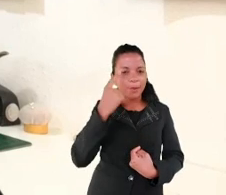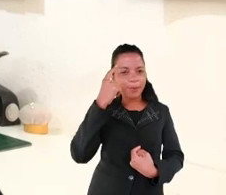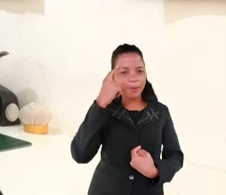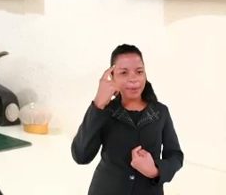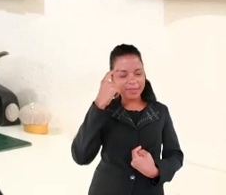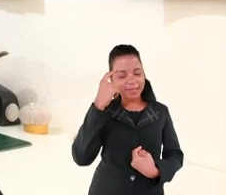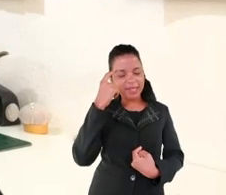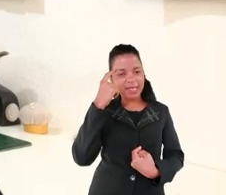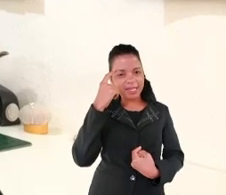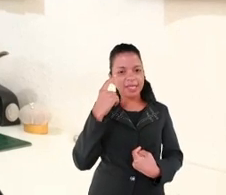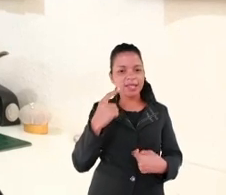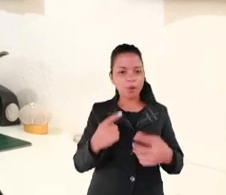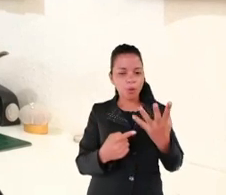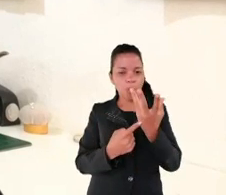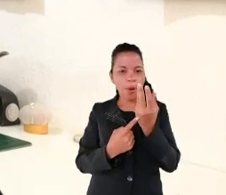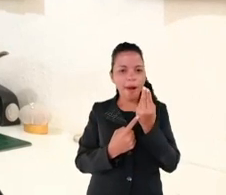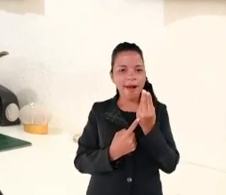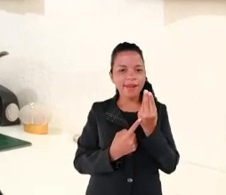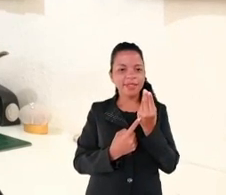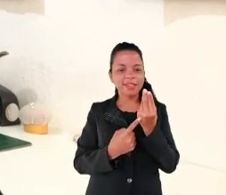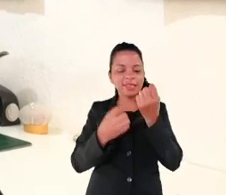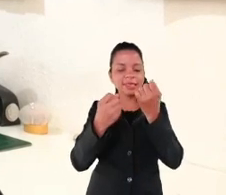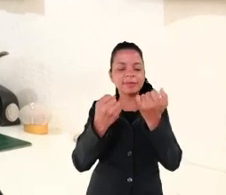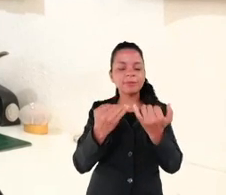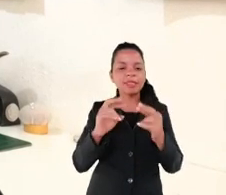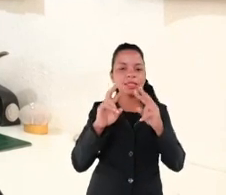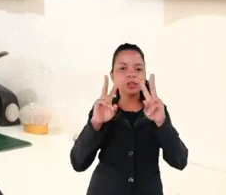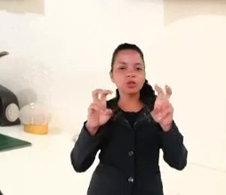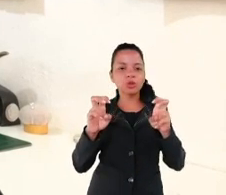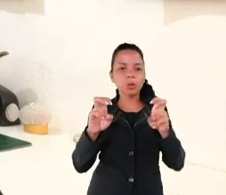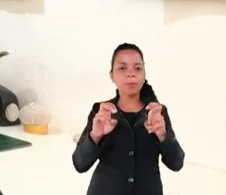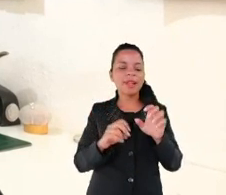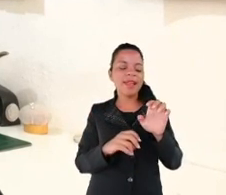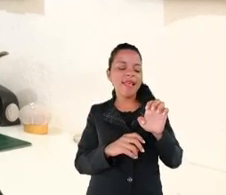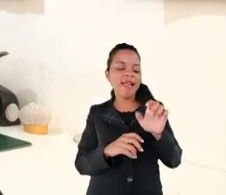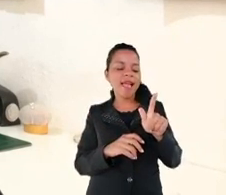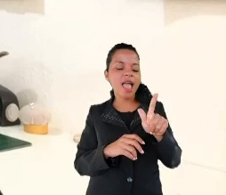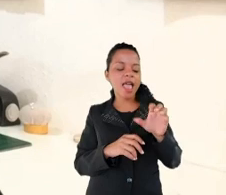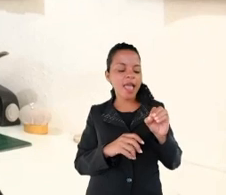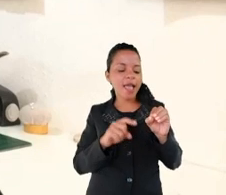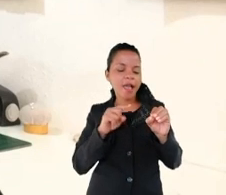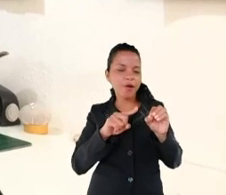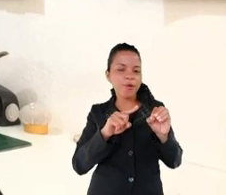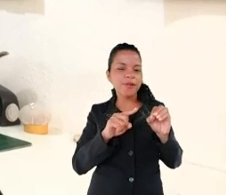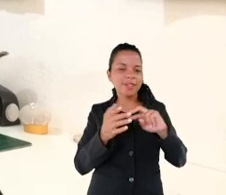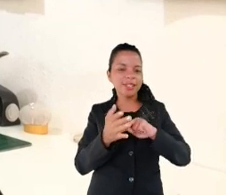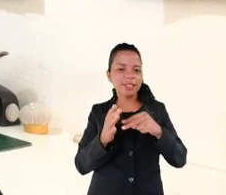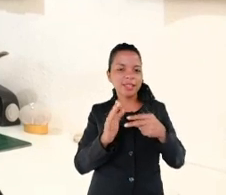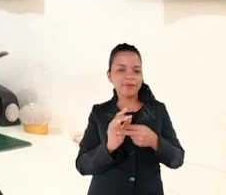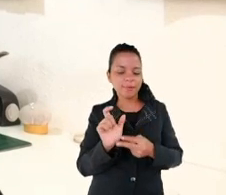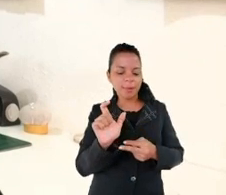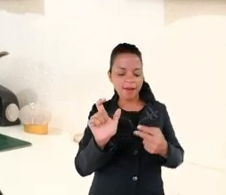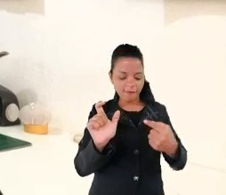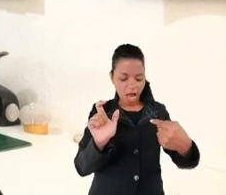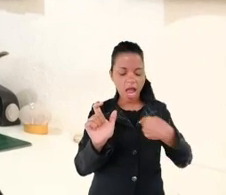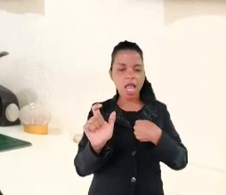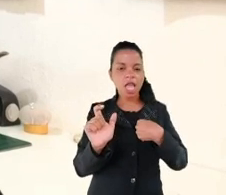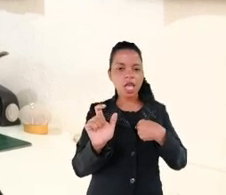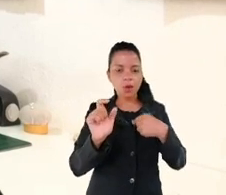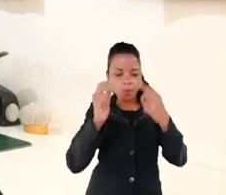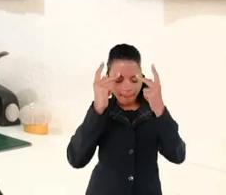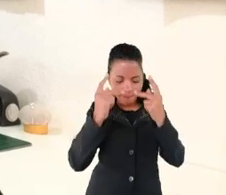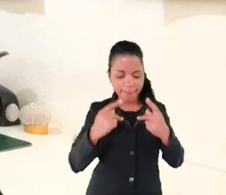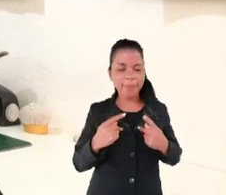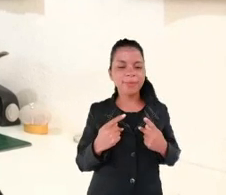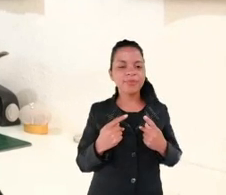ego, sobre, enfim, esse eu que eu comento tanto, ela representaria bem esse momento. Então,